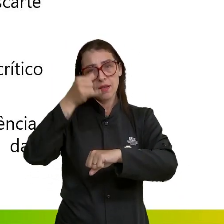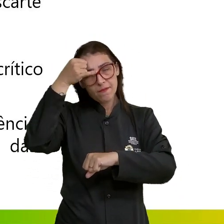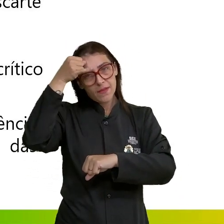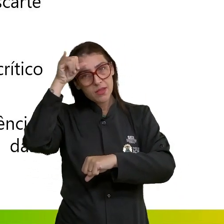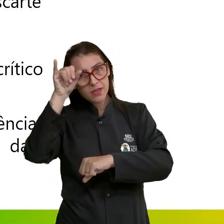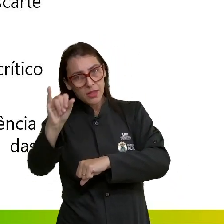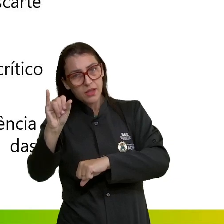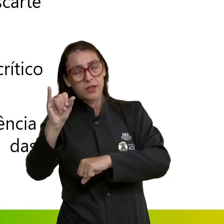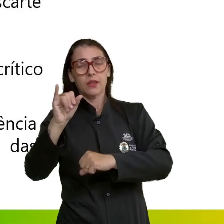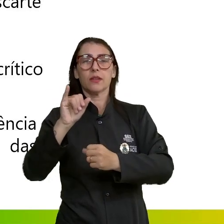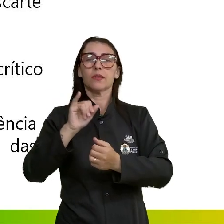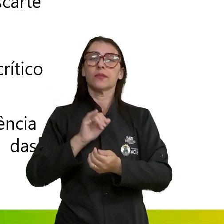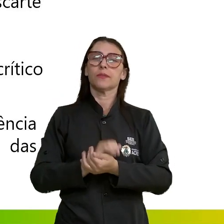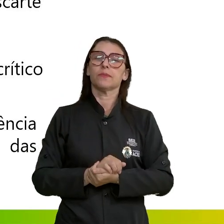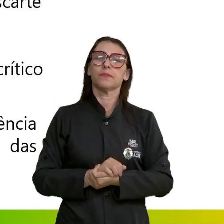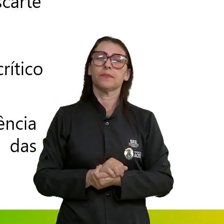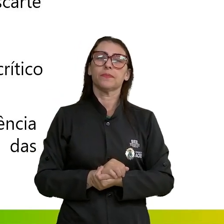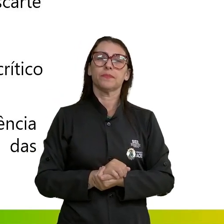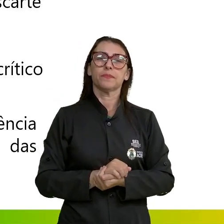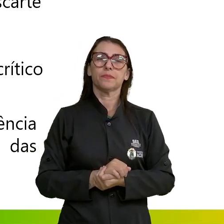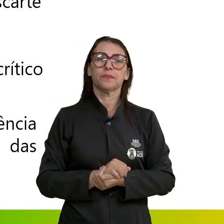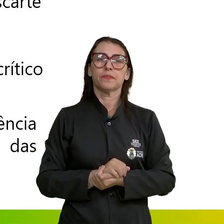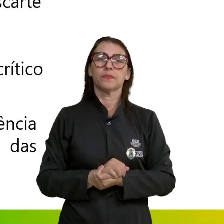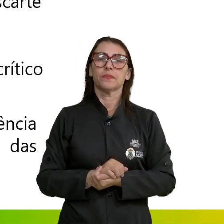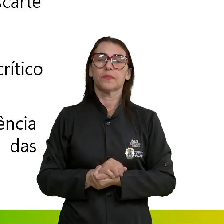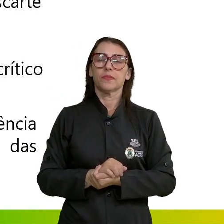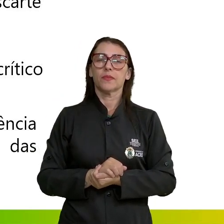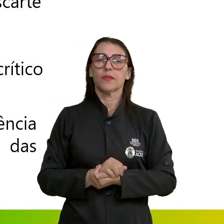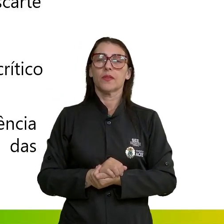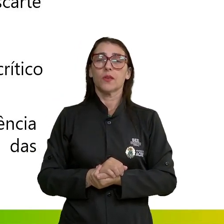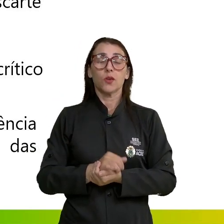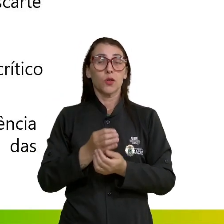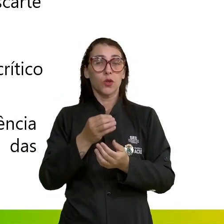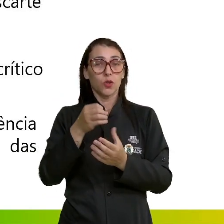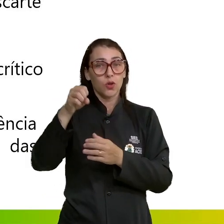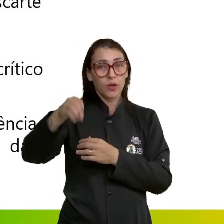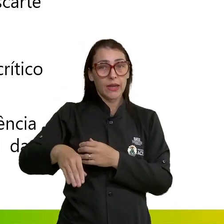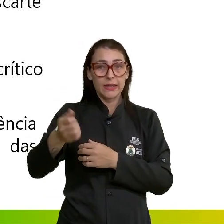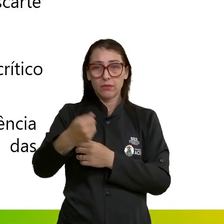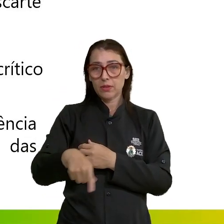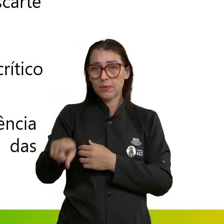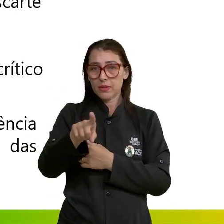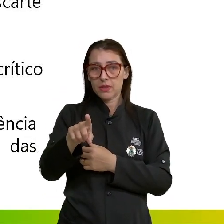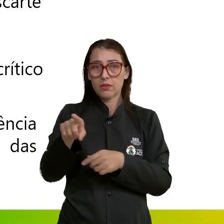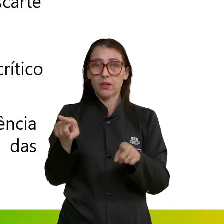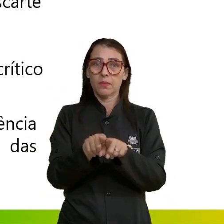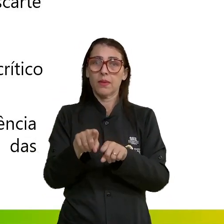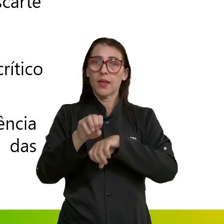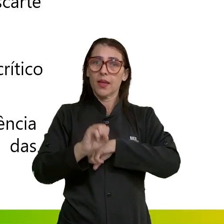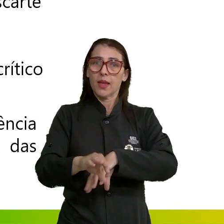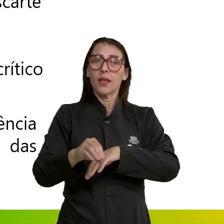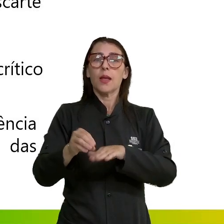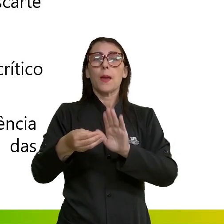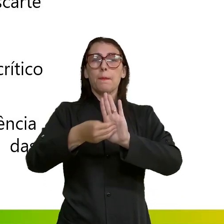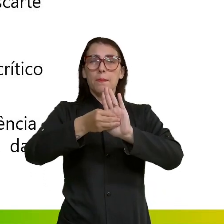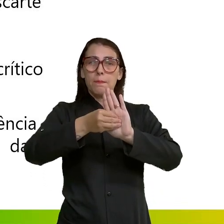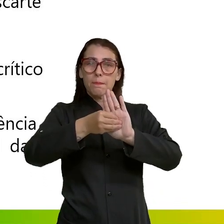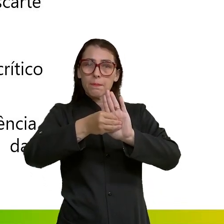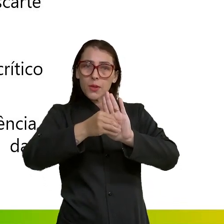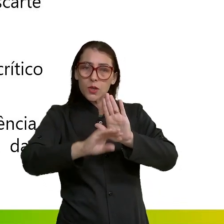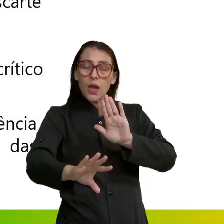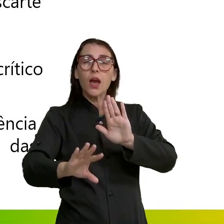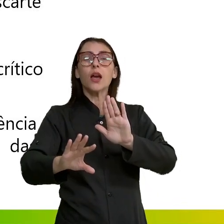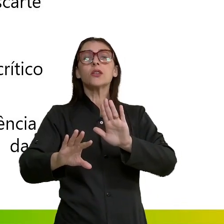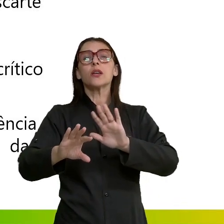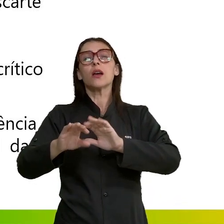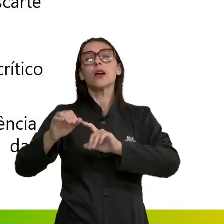aí o descarte precoce dos aparelhos. A gente também vai falar da educação midiática e ambiental,